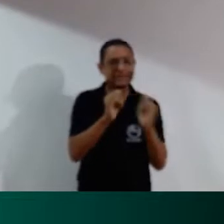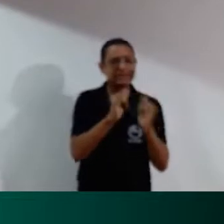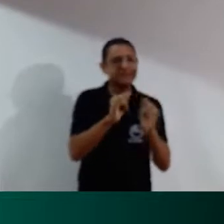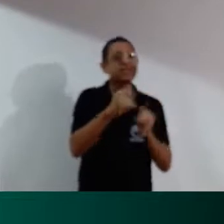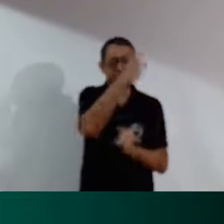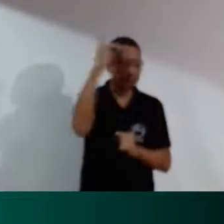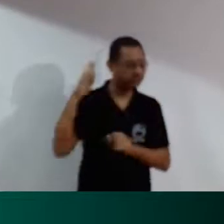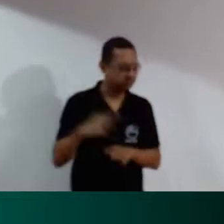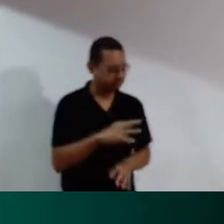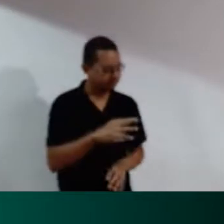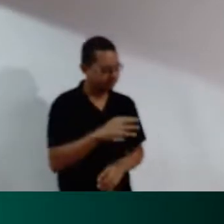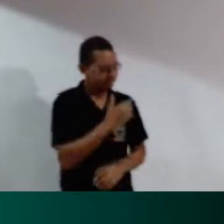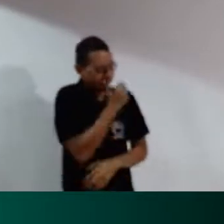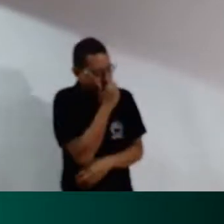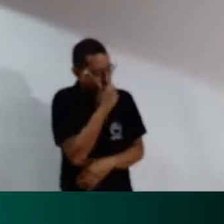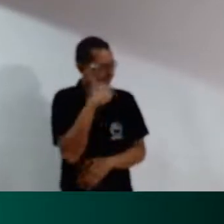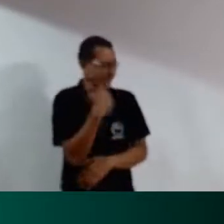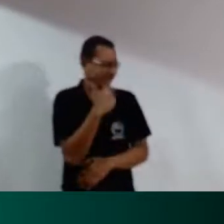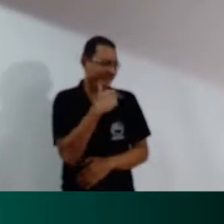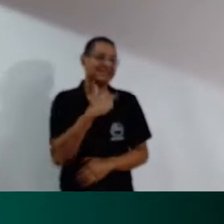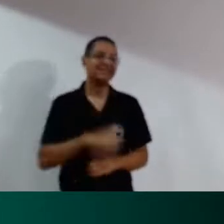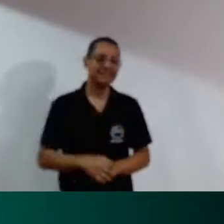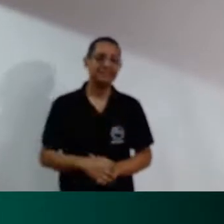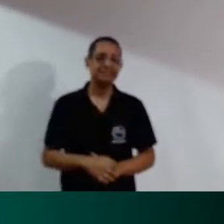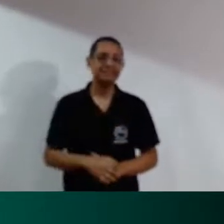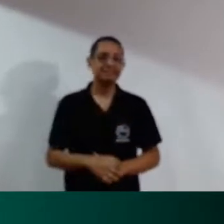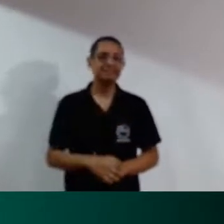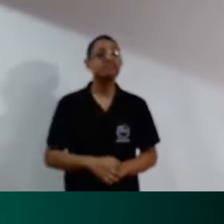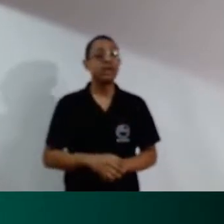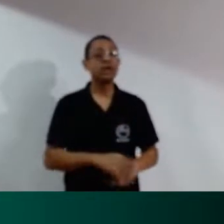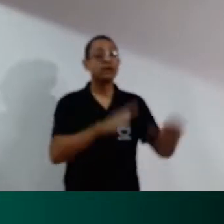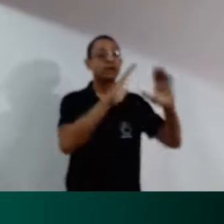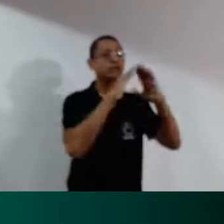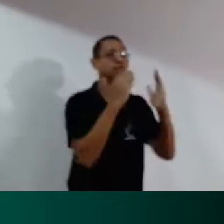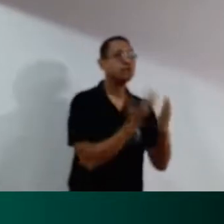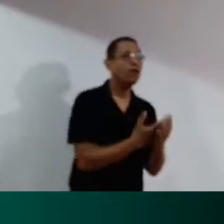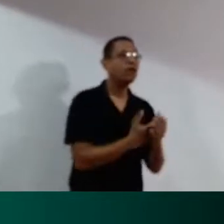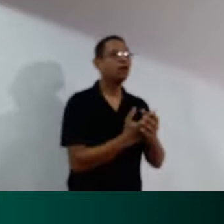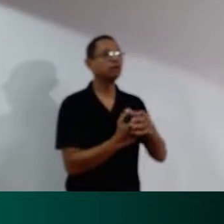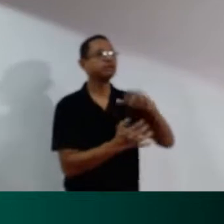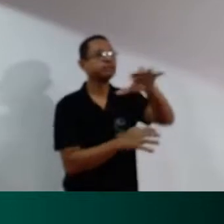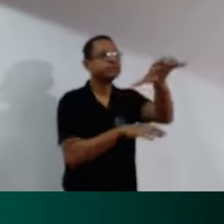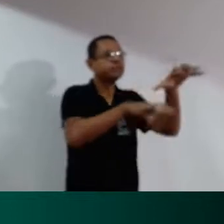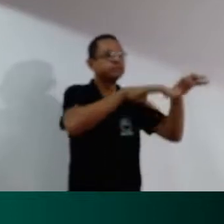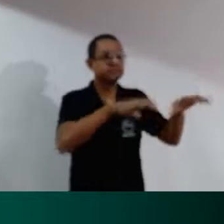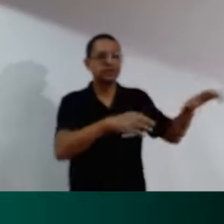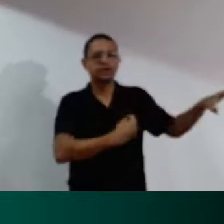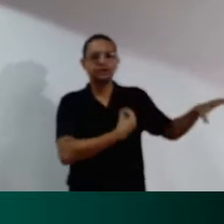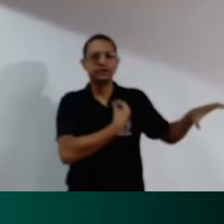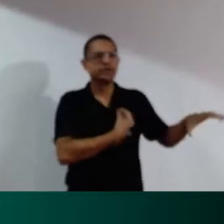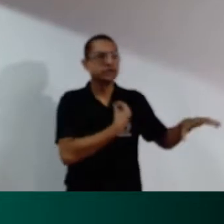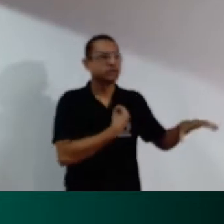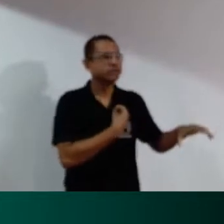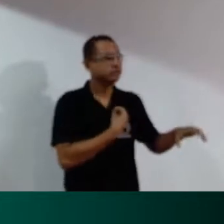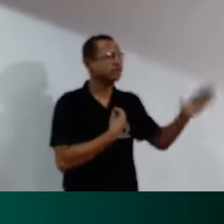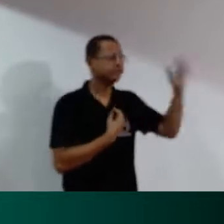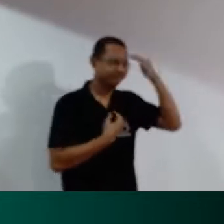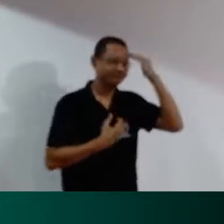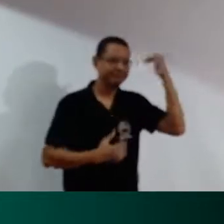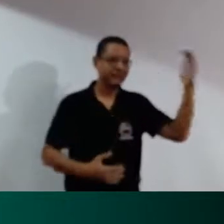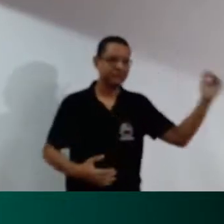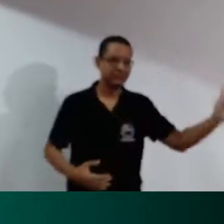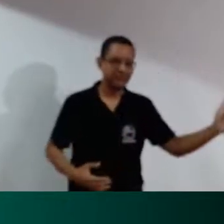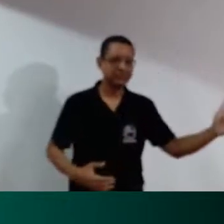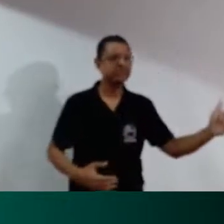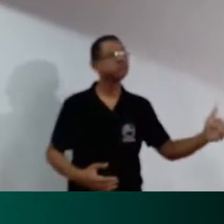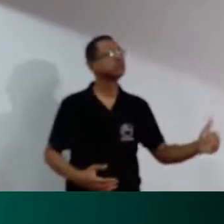hoje na escola deles eles são grandes personalidades nas comunidades deles na vida dele e eles têm grandes companheiros e